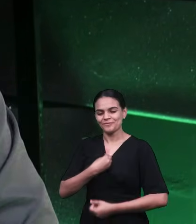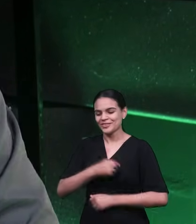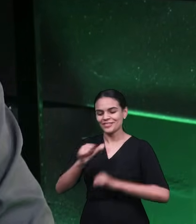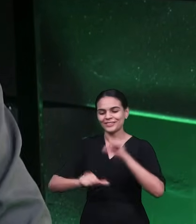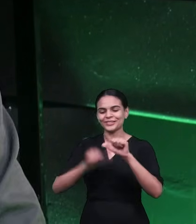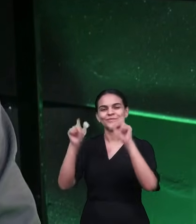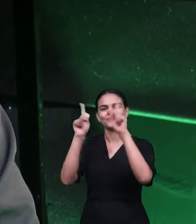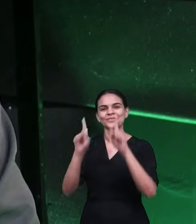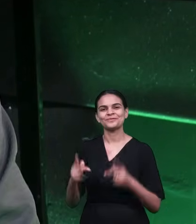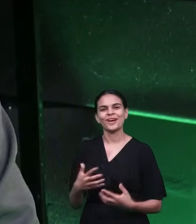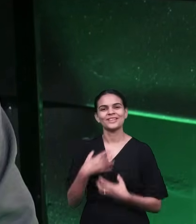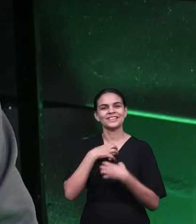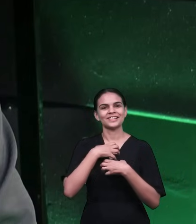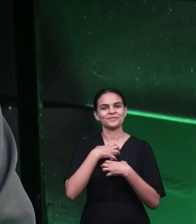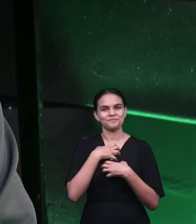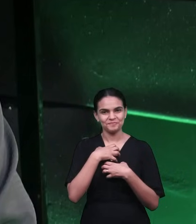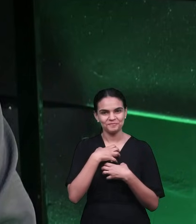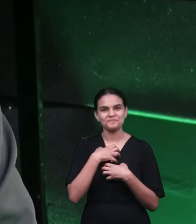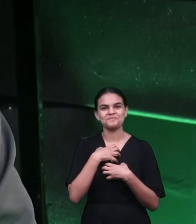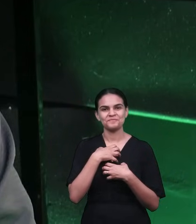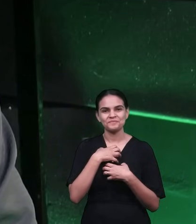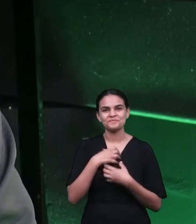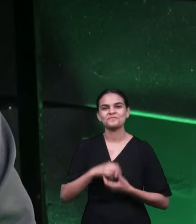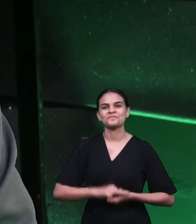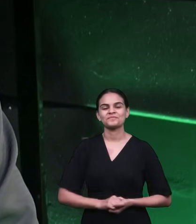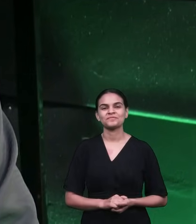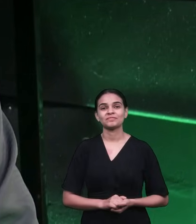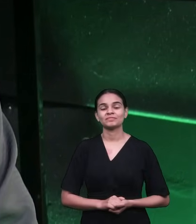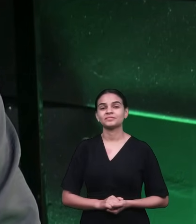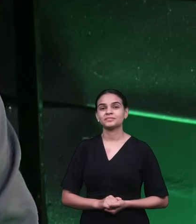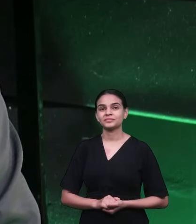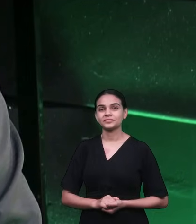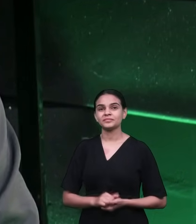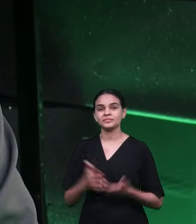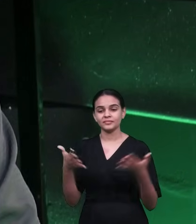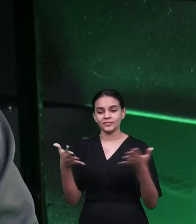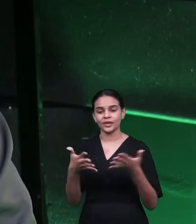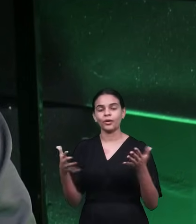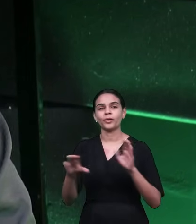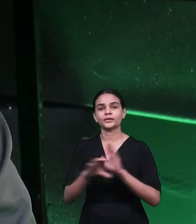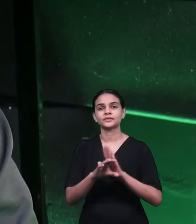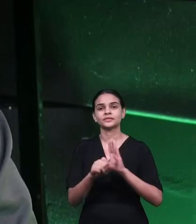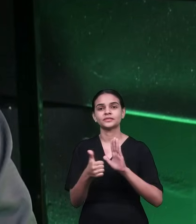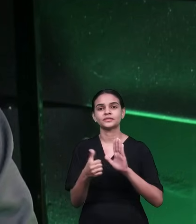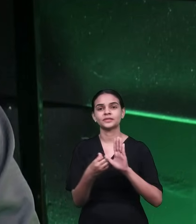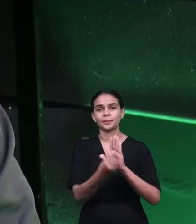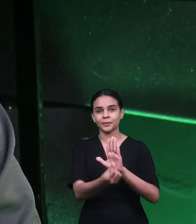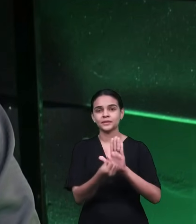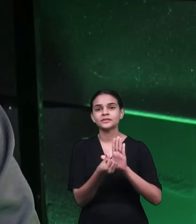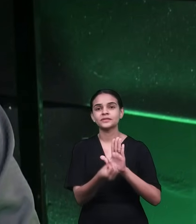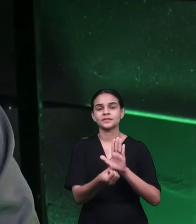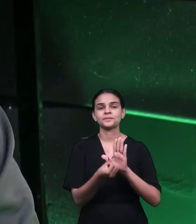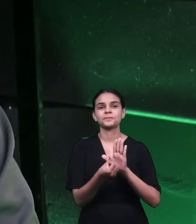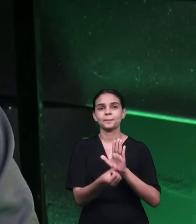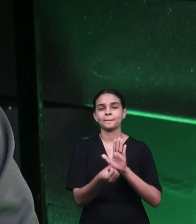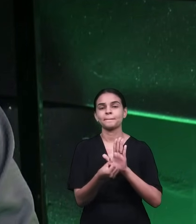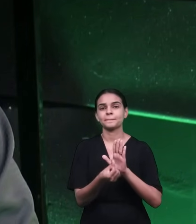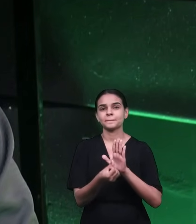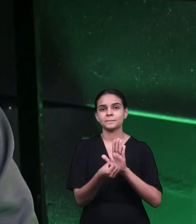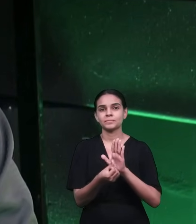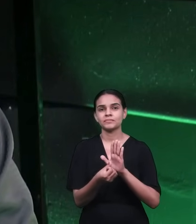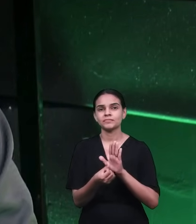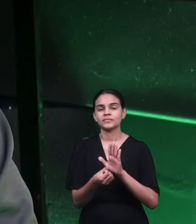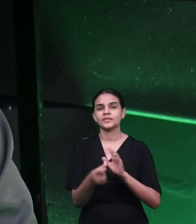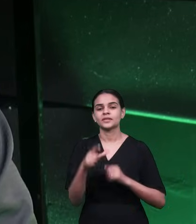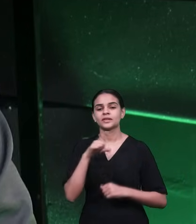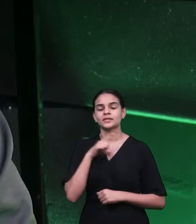Mas, falando desse aspecto, pastor Tiago, nós vamos saltar lá para o capítulo 16, porque vai entrar aqui uma